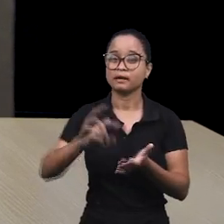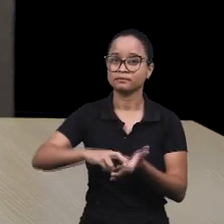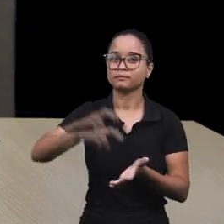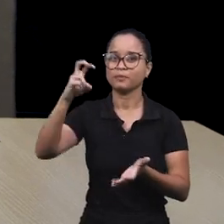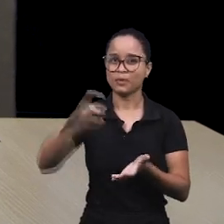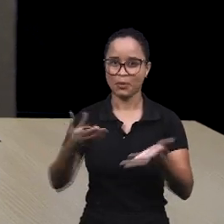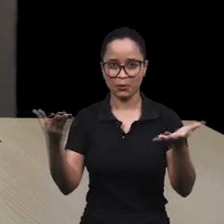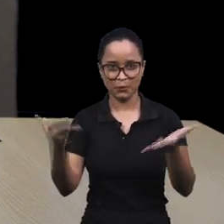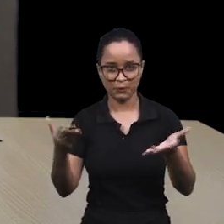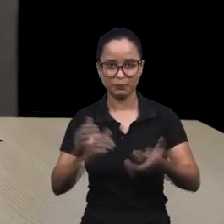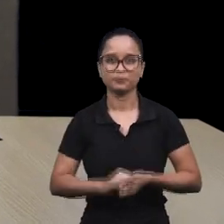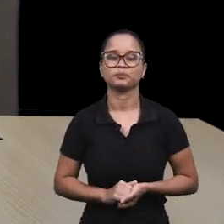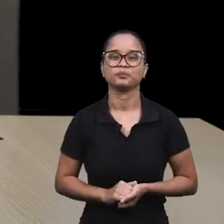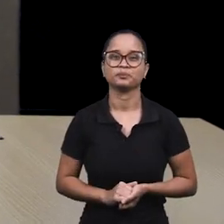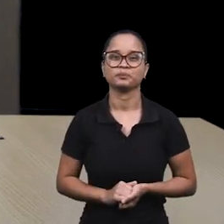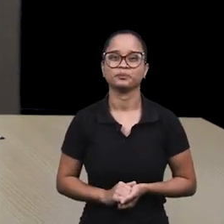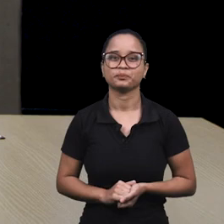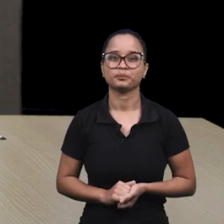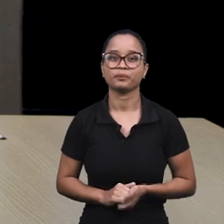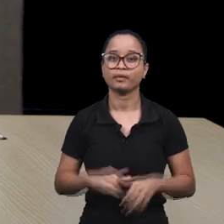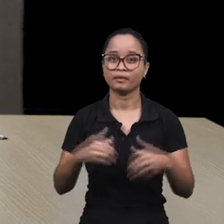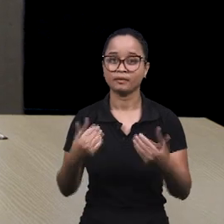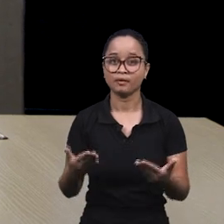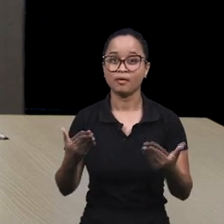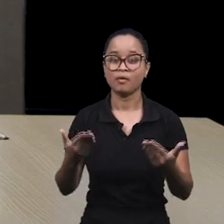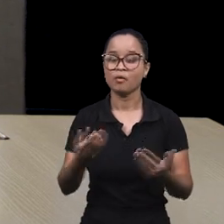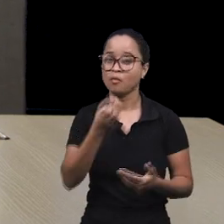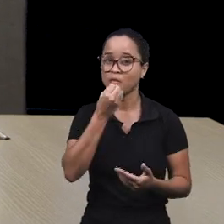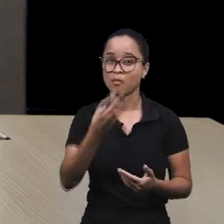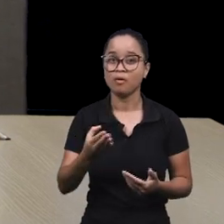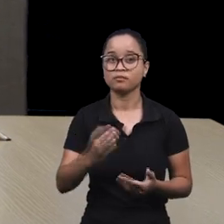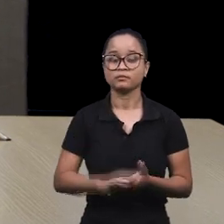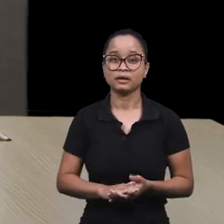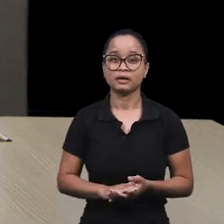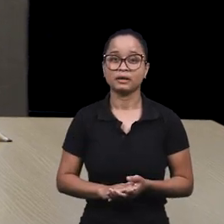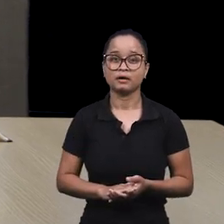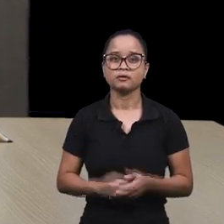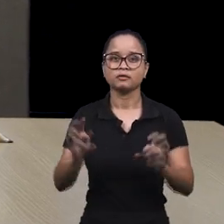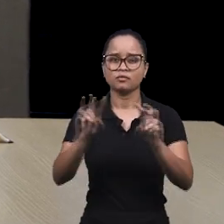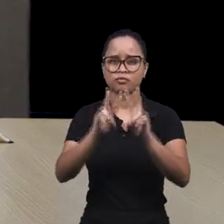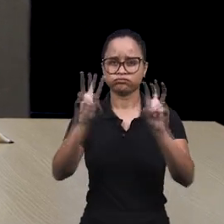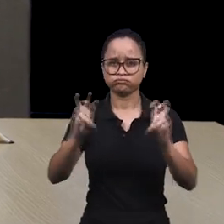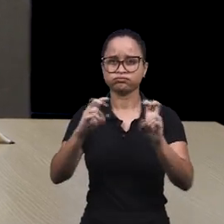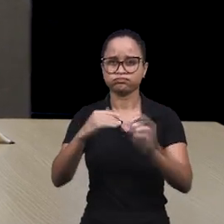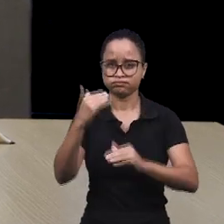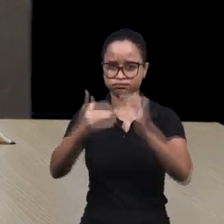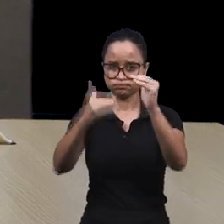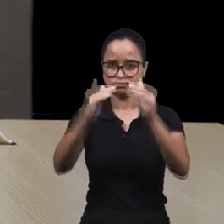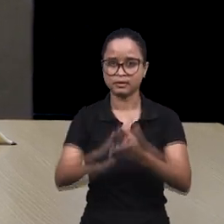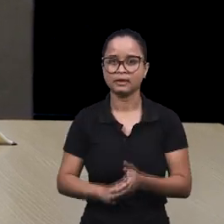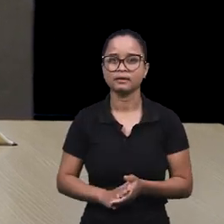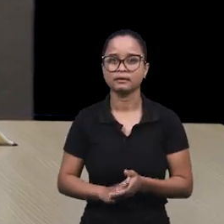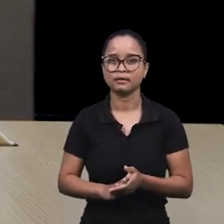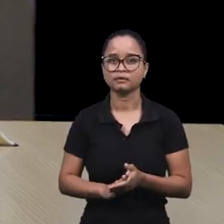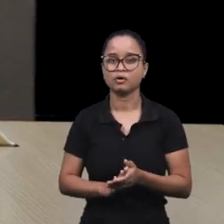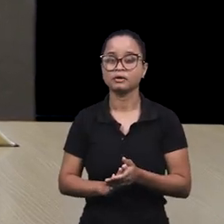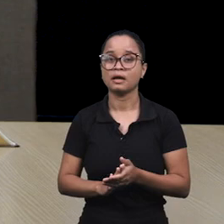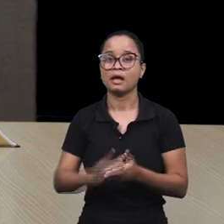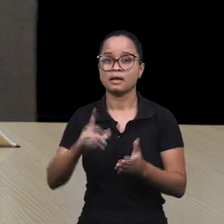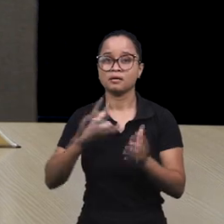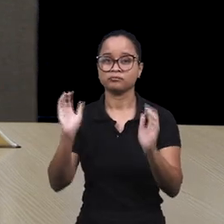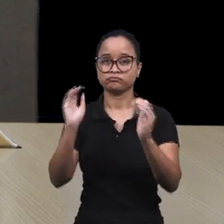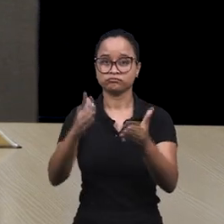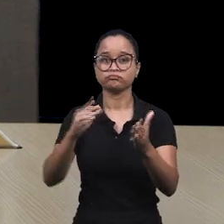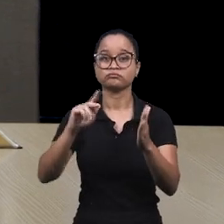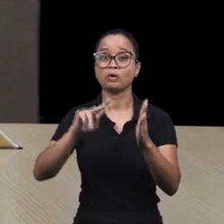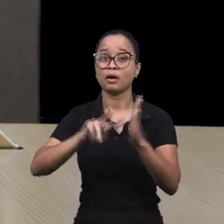manhã hoje. Muito bem, a nossa sequência de assuntos está voltada para as parábolas do Senhor Jesus